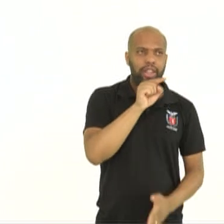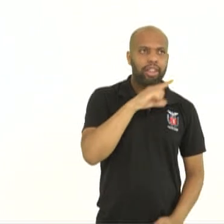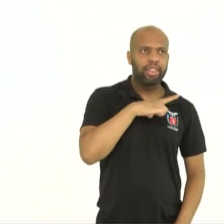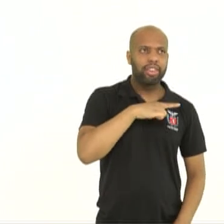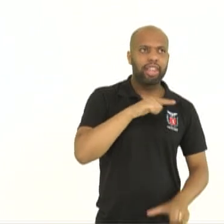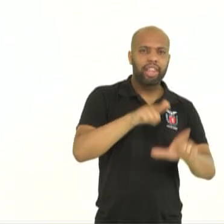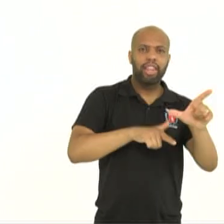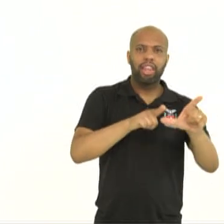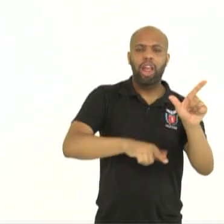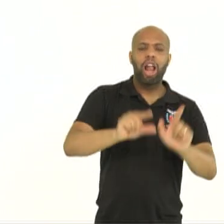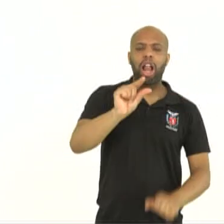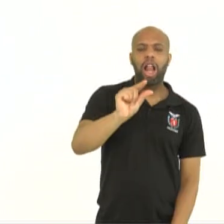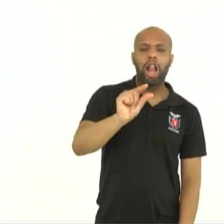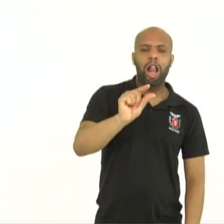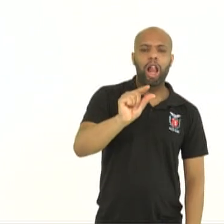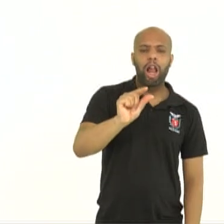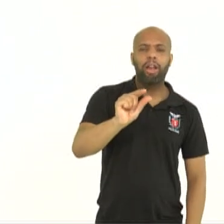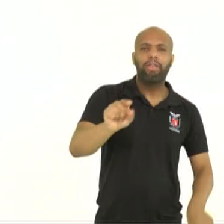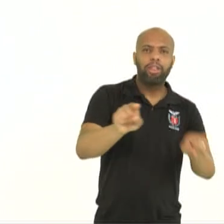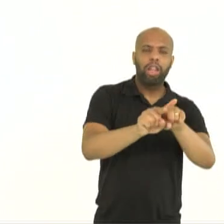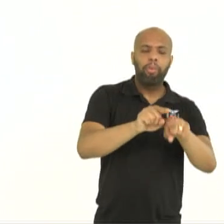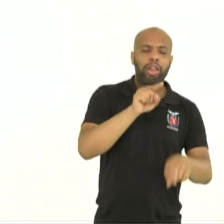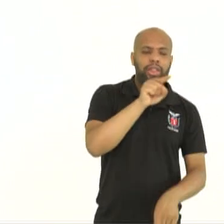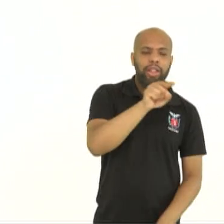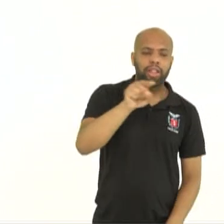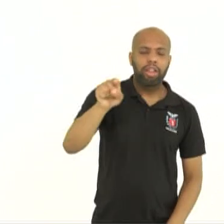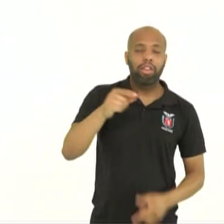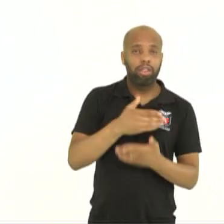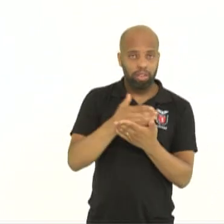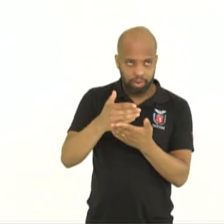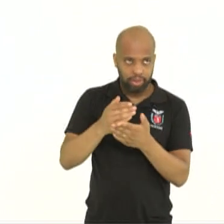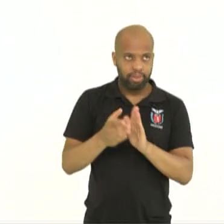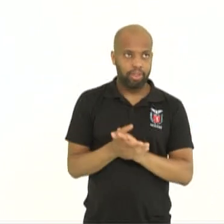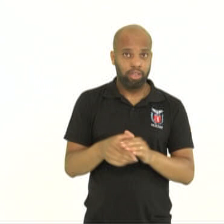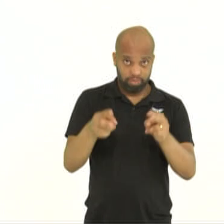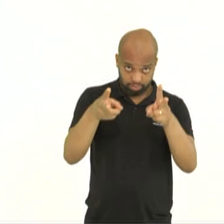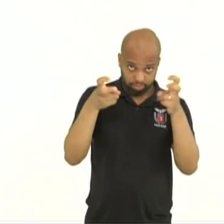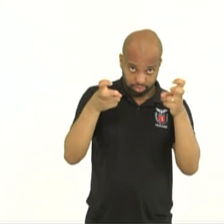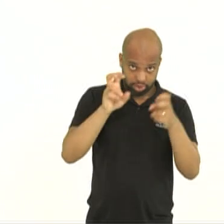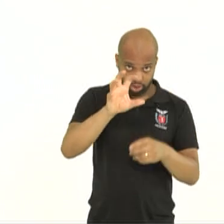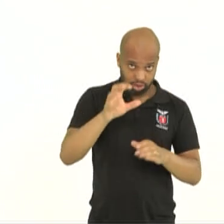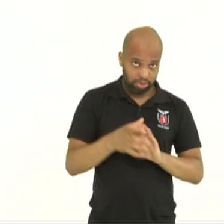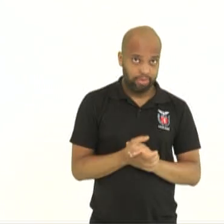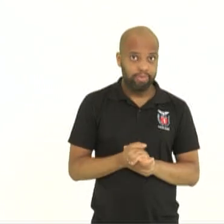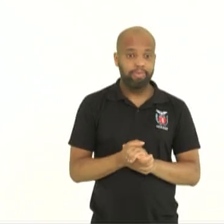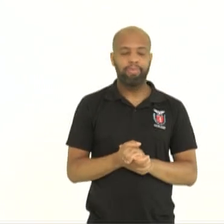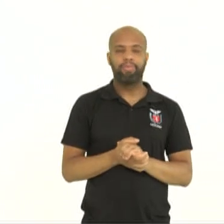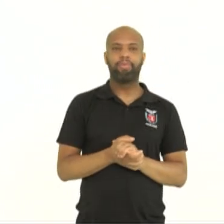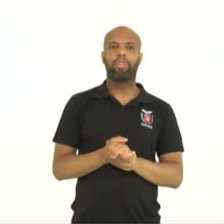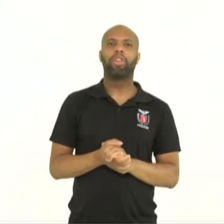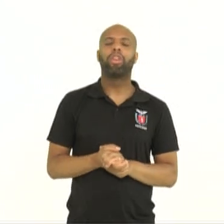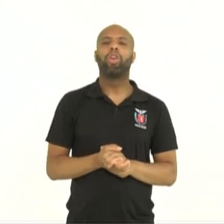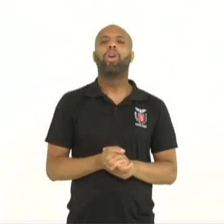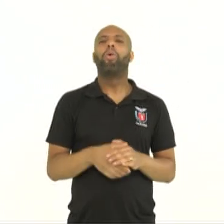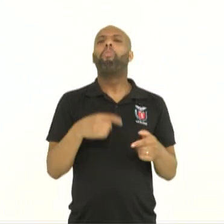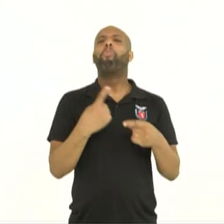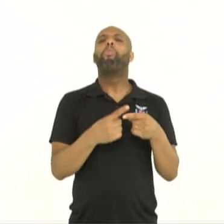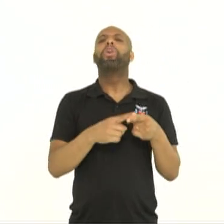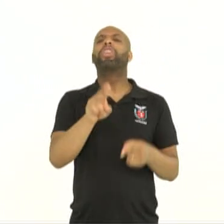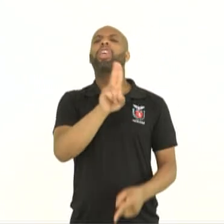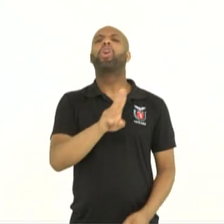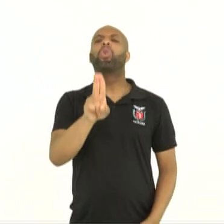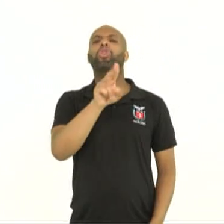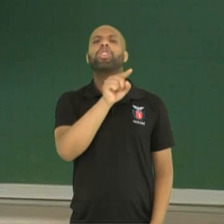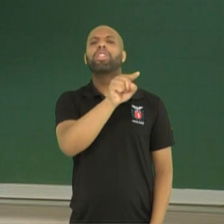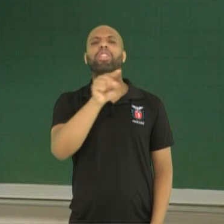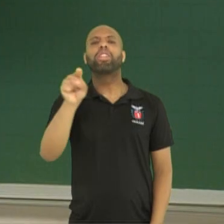letra minúscula e reticências? Observou ou não? E o que o uso das